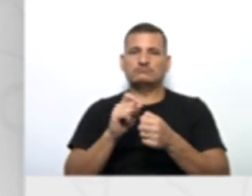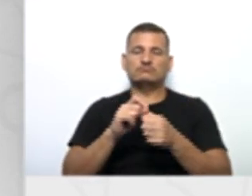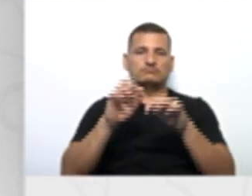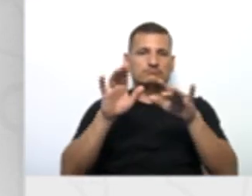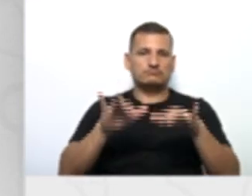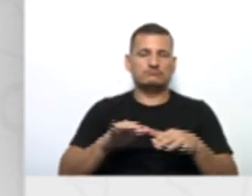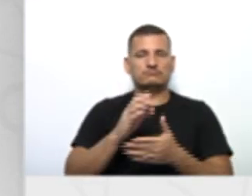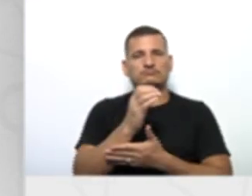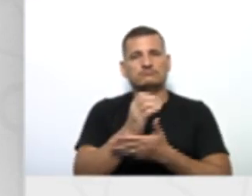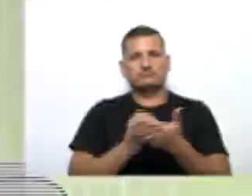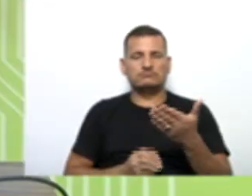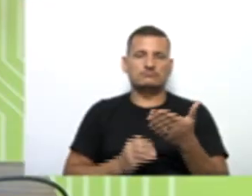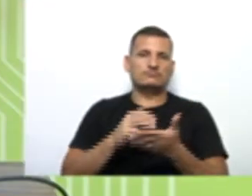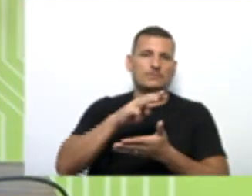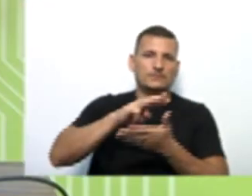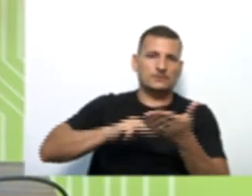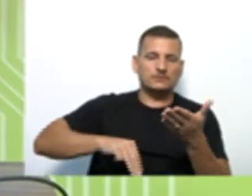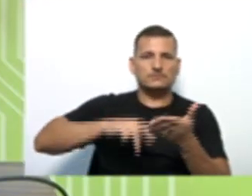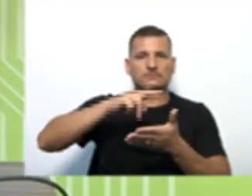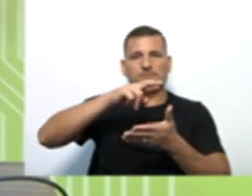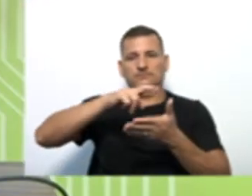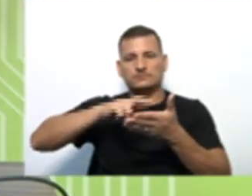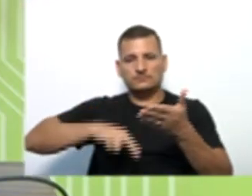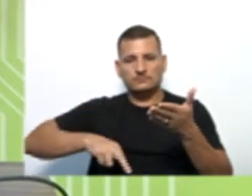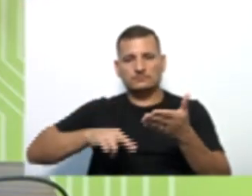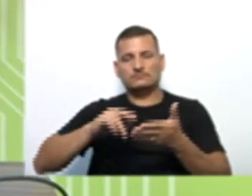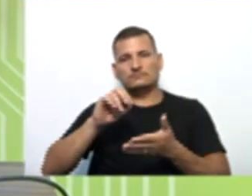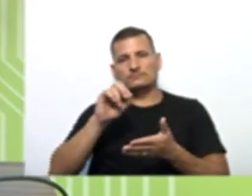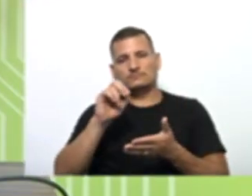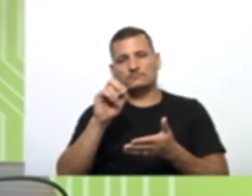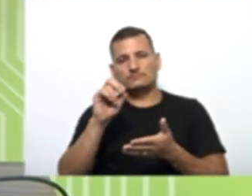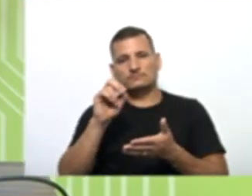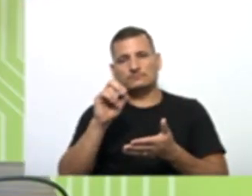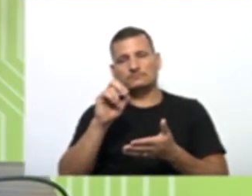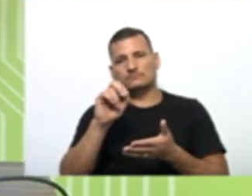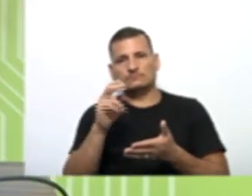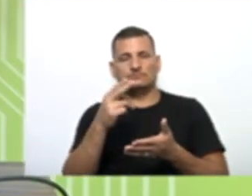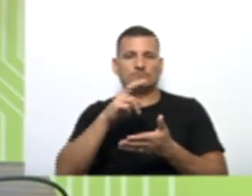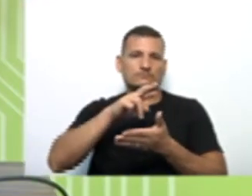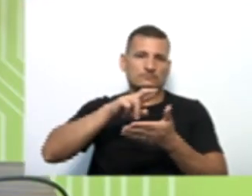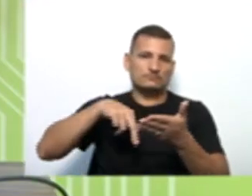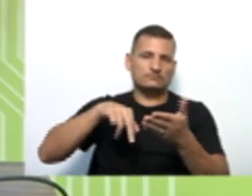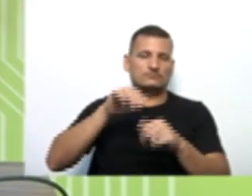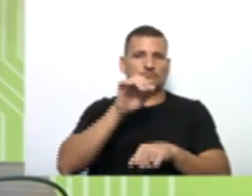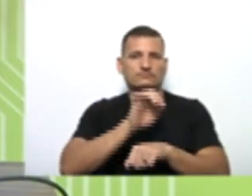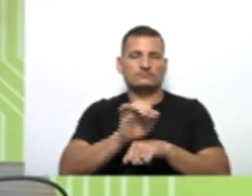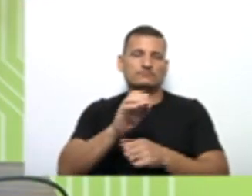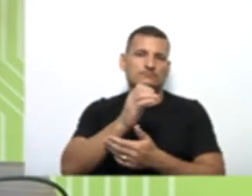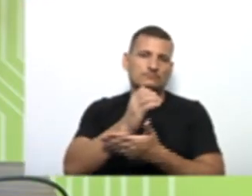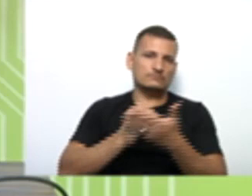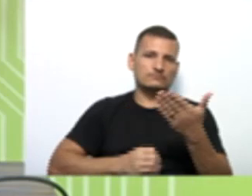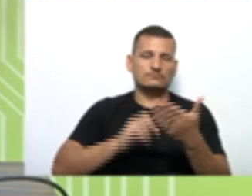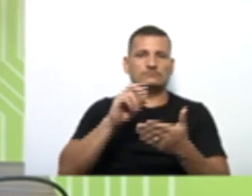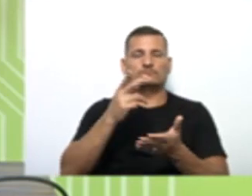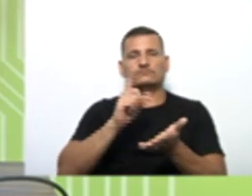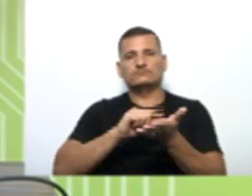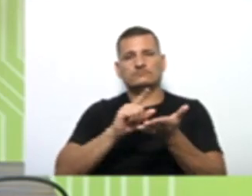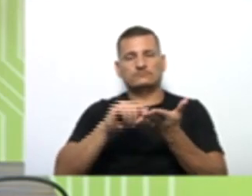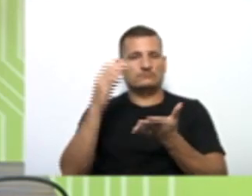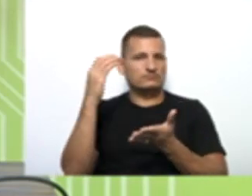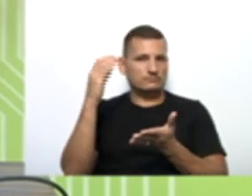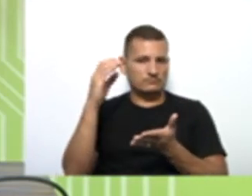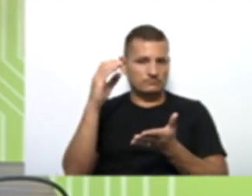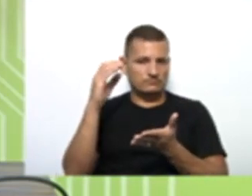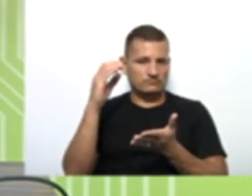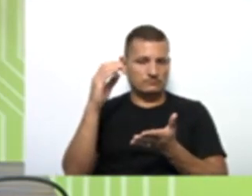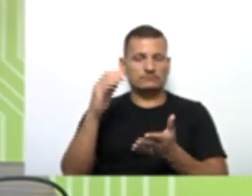redigir, seja o ofício, o memorando, o relatório, ou o relatório de estágio, ofício, memorando ou artigo científico